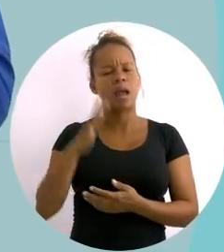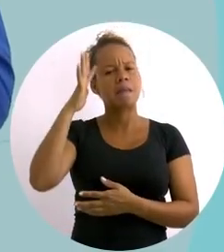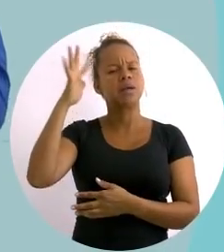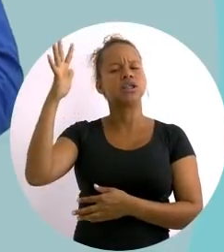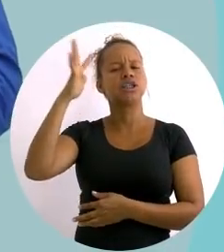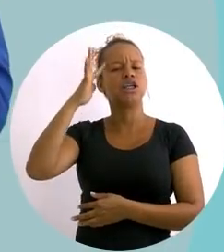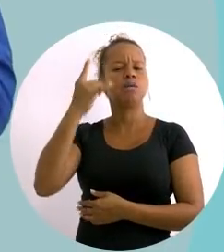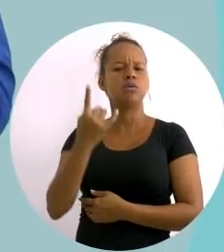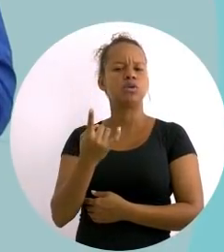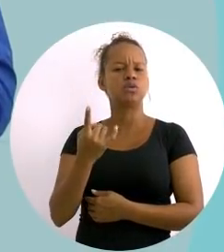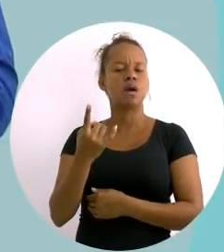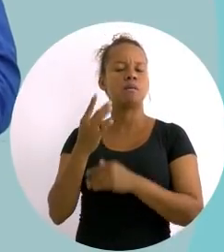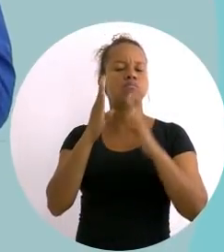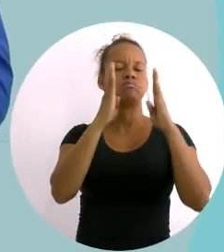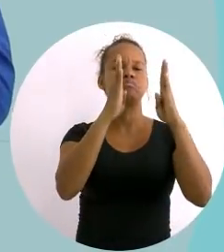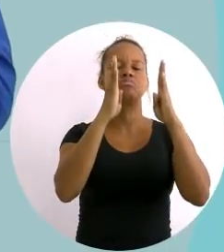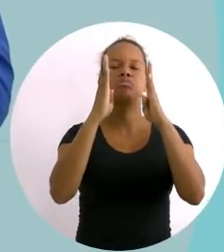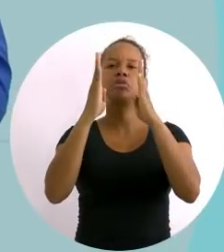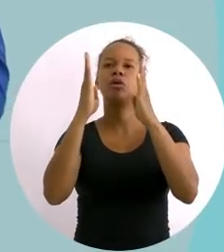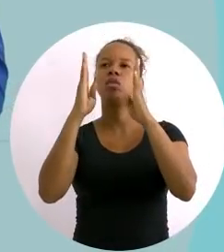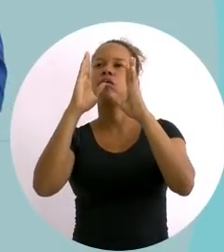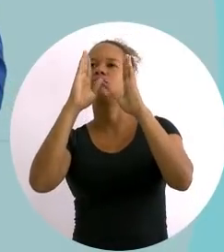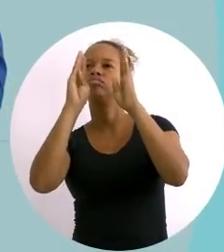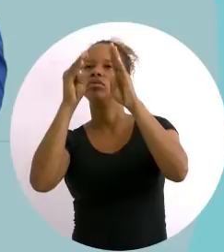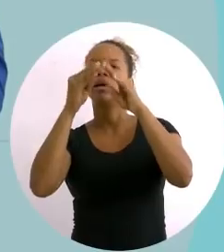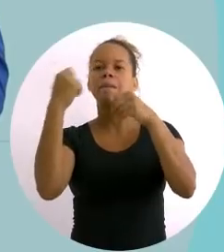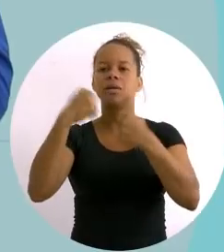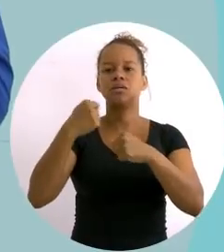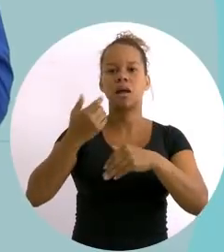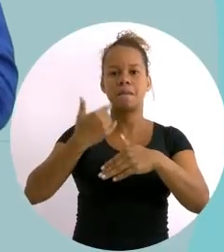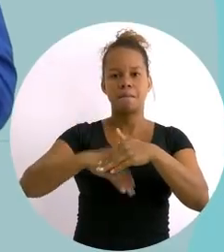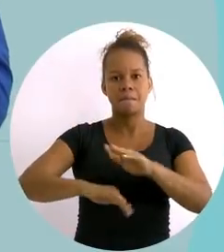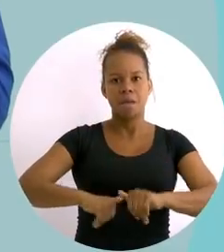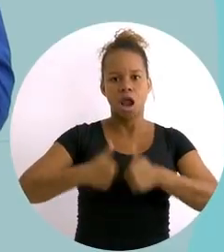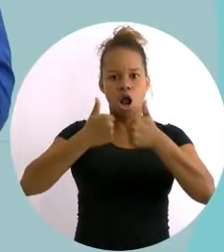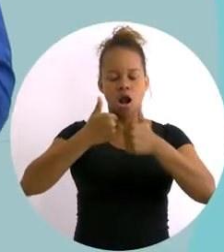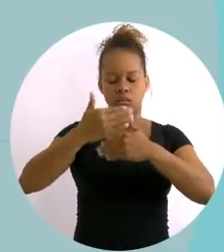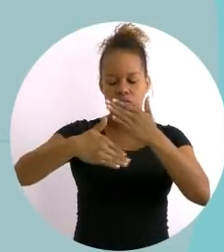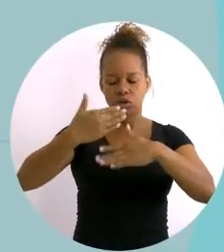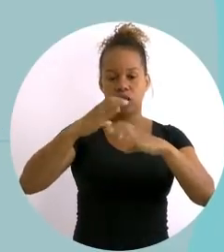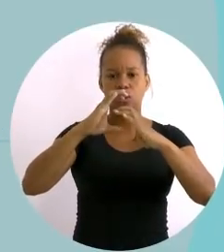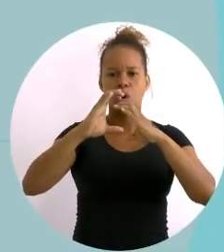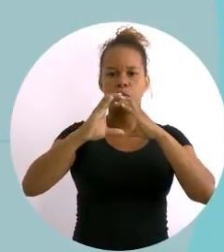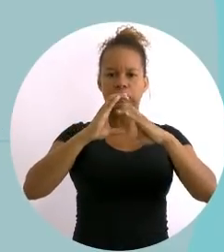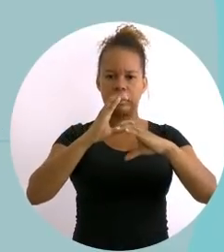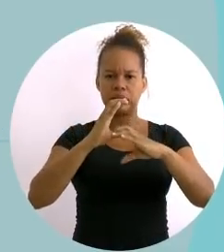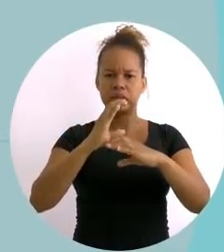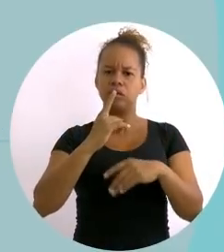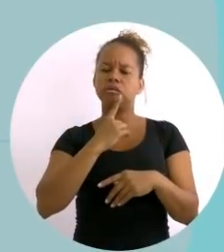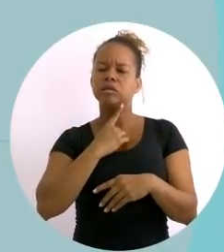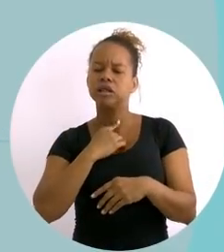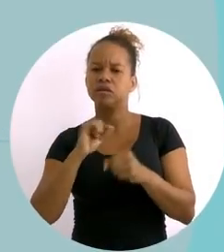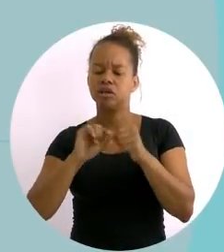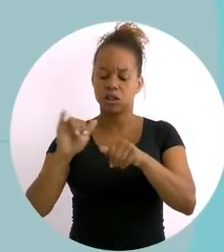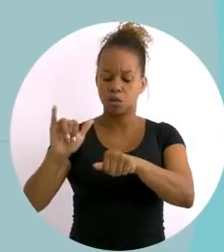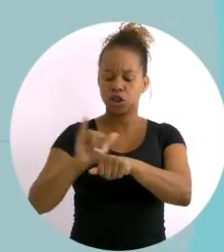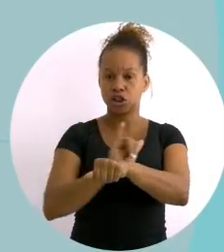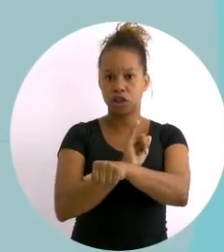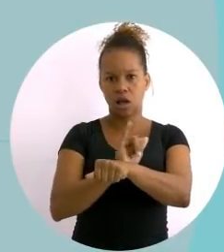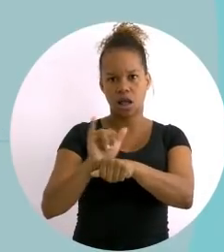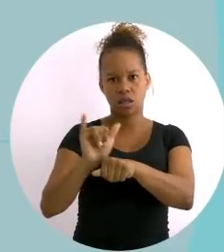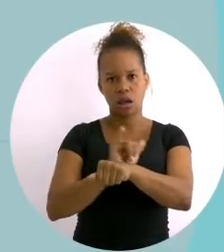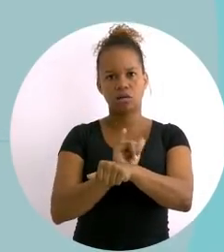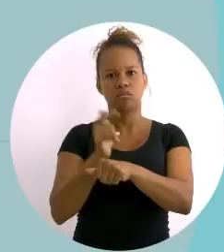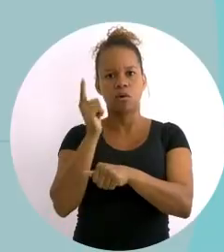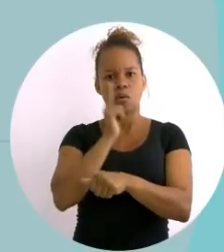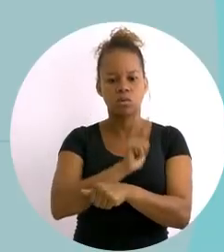Imaginemos uma biblioteca que precisa melhorar o seu processo de comunicação. Se ela deseja agora fazer uma estratégia para